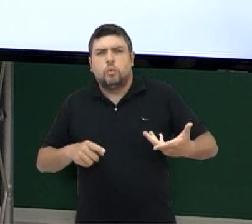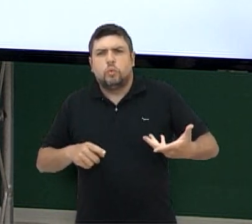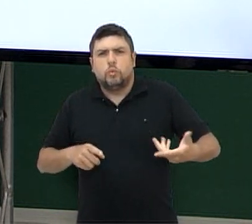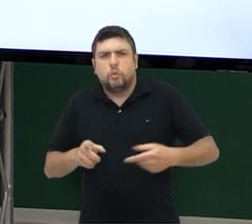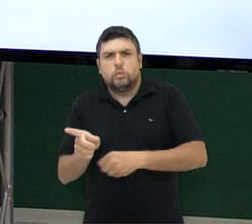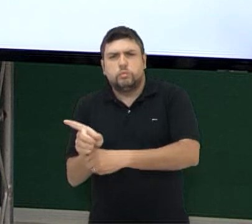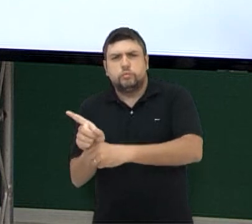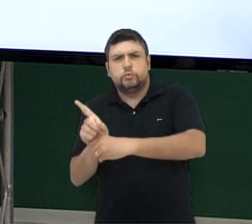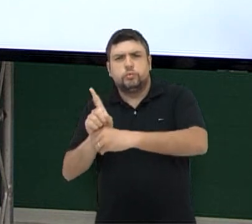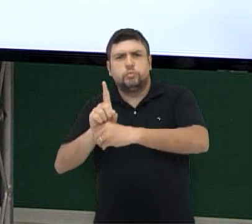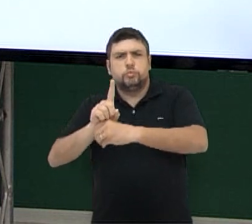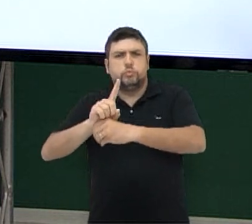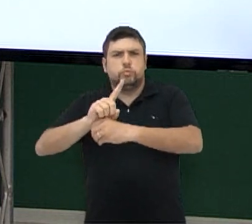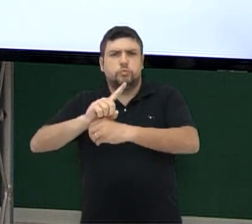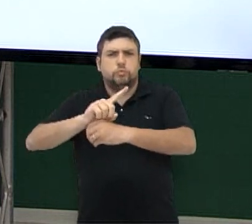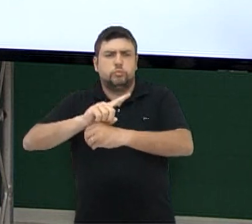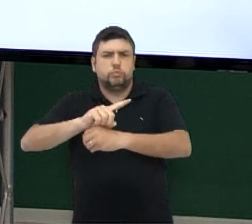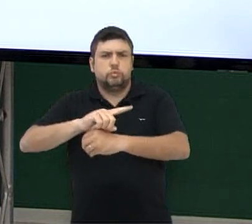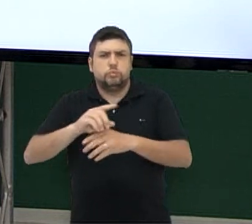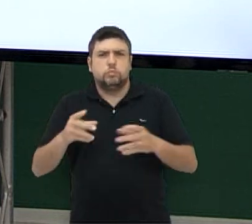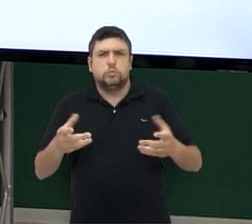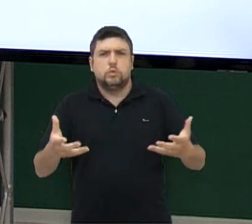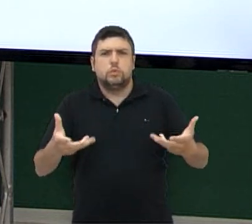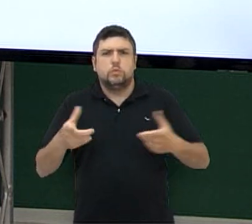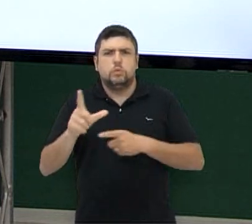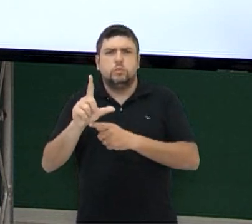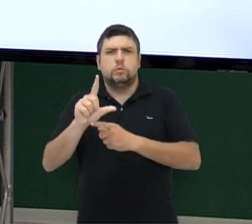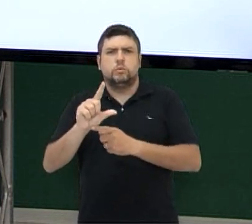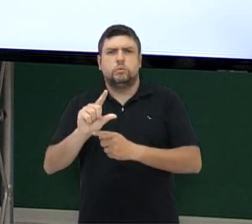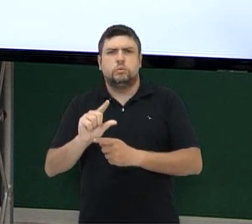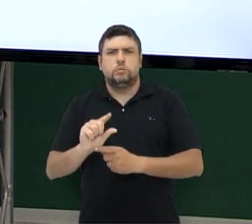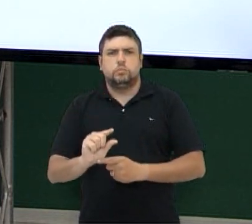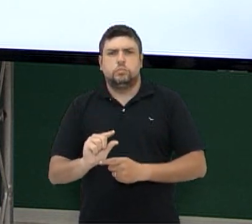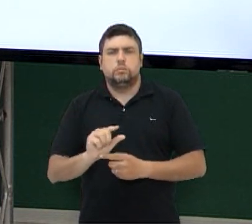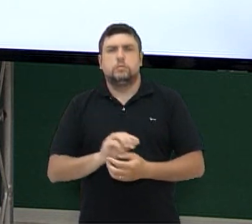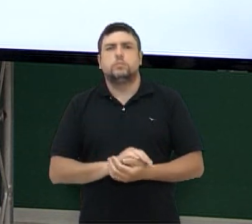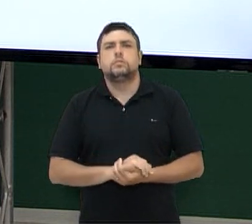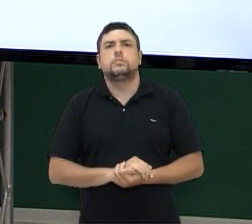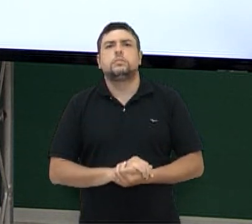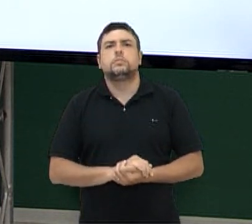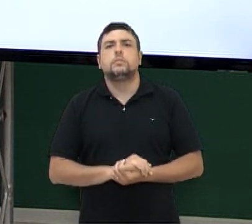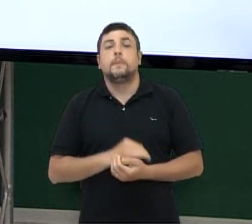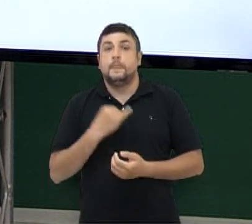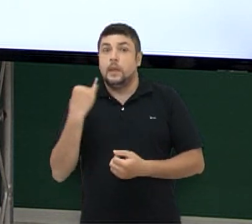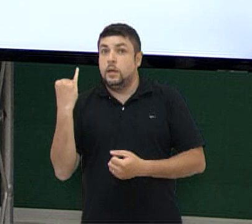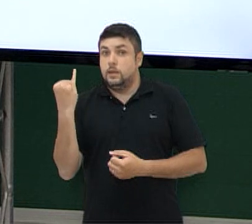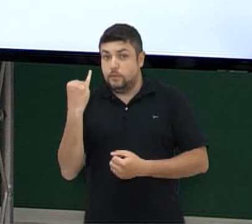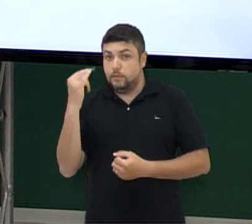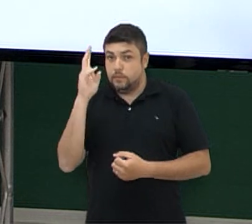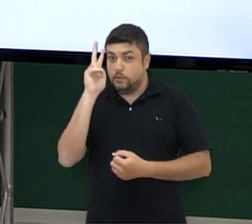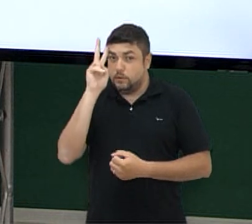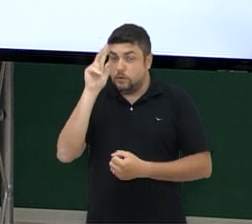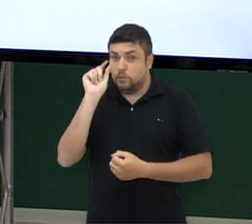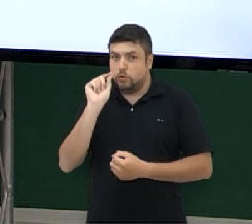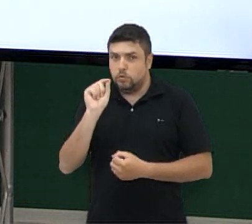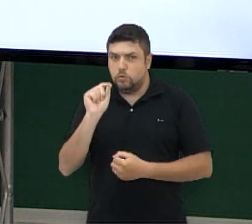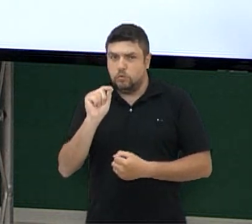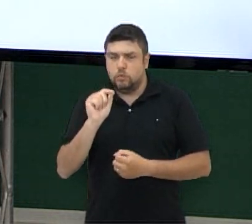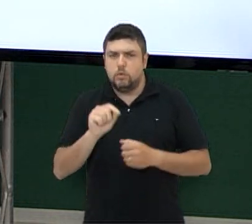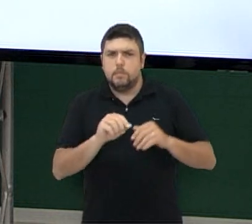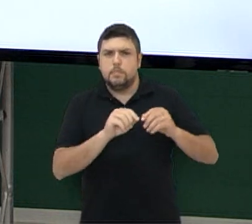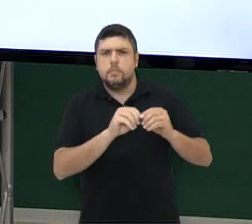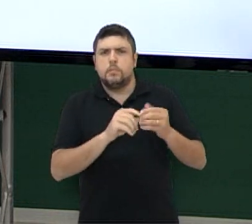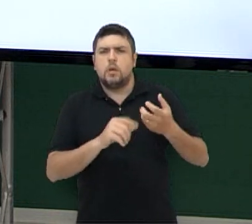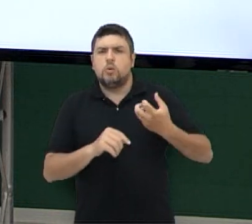está reduzindo essa velocidade, ok? Gente, muito importante lembrar também a questão da unidade.